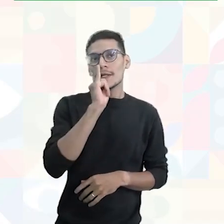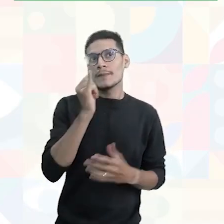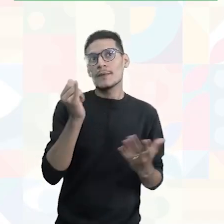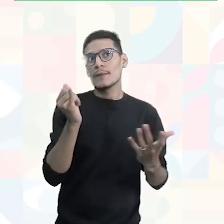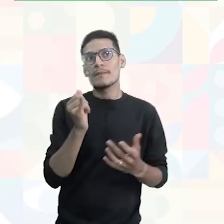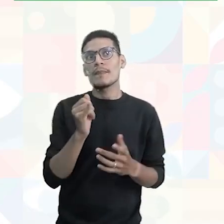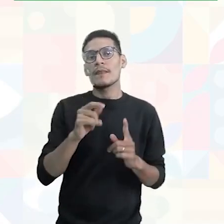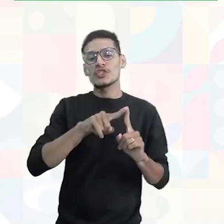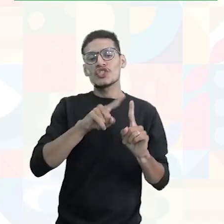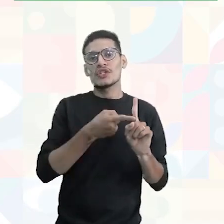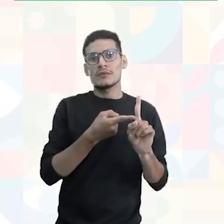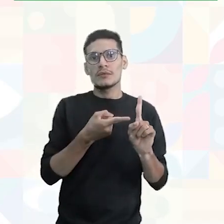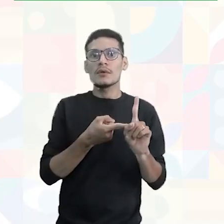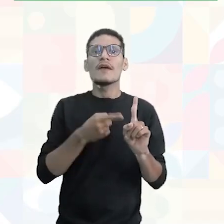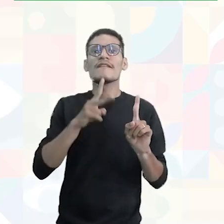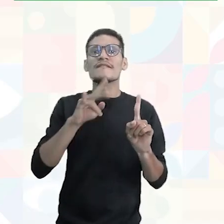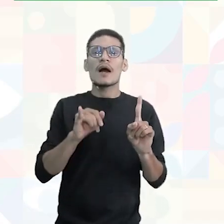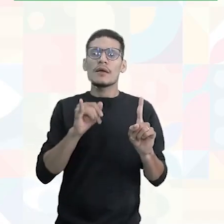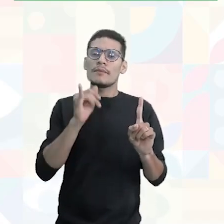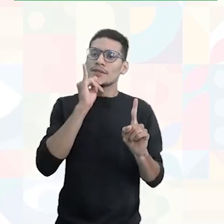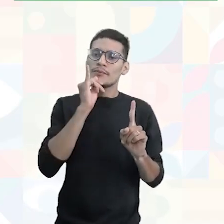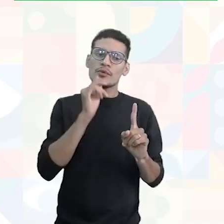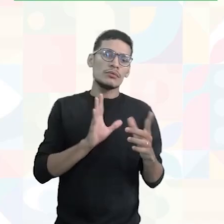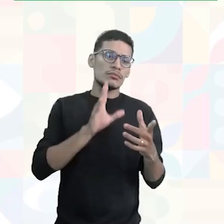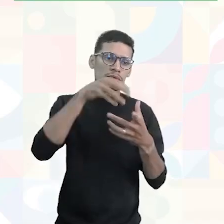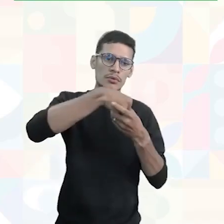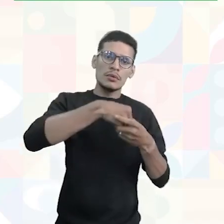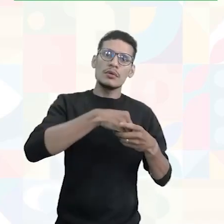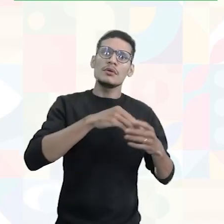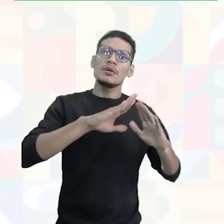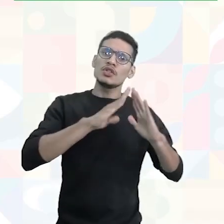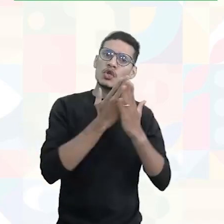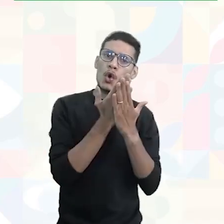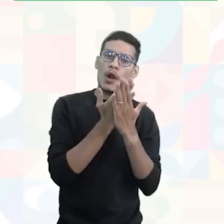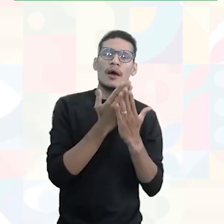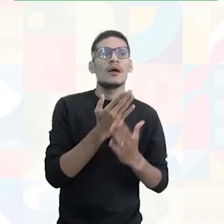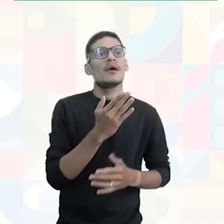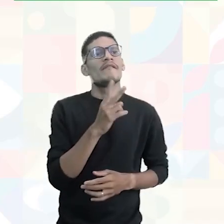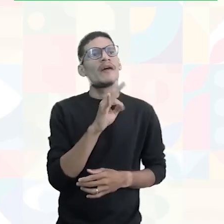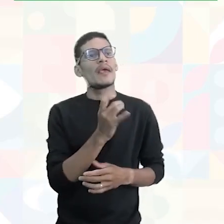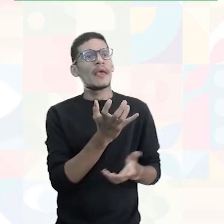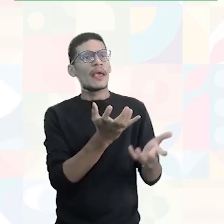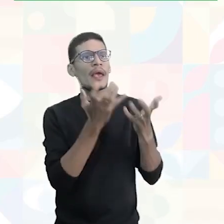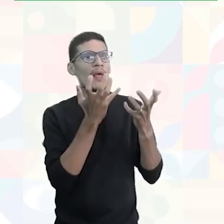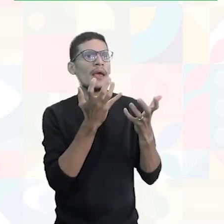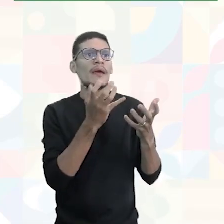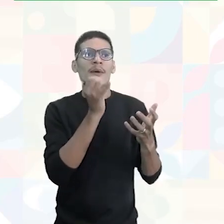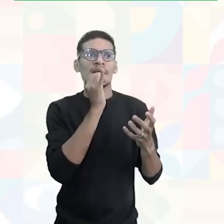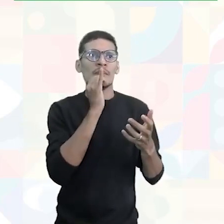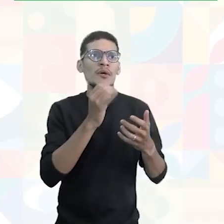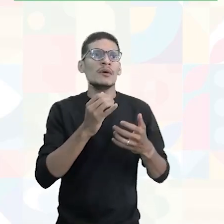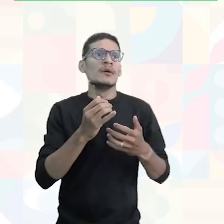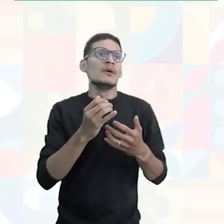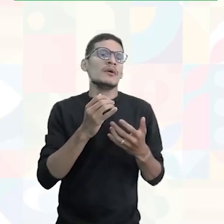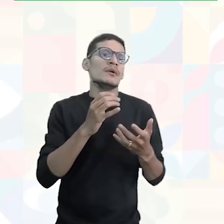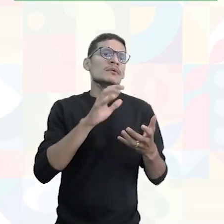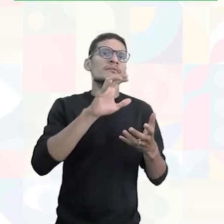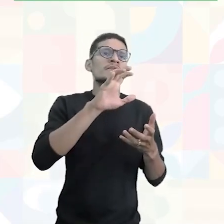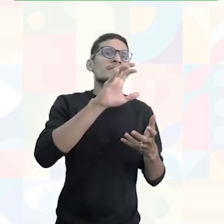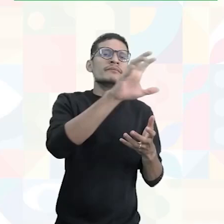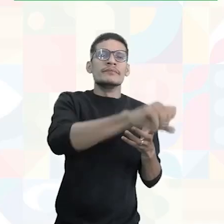Uma lactante vai até uma escola buscar uma matrícula para o seu filho, para um dos seus